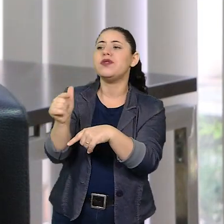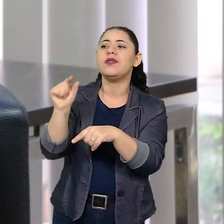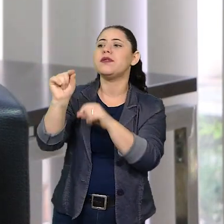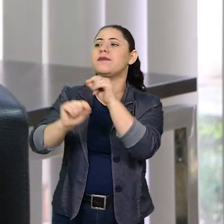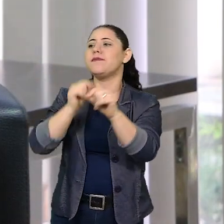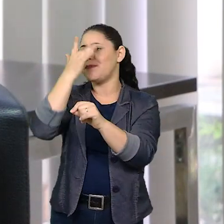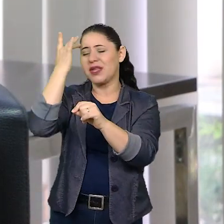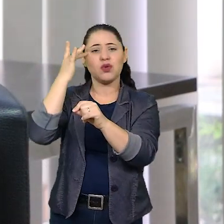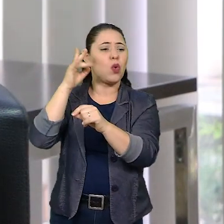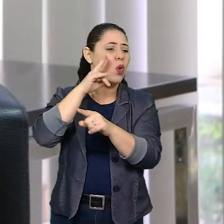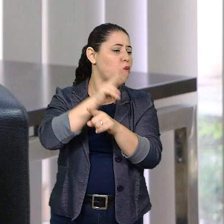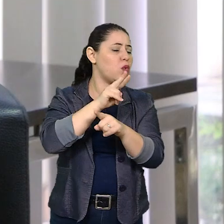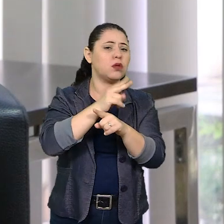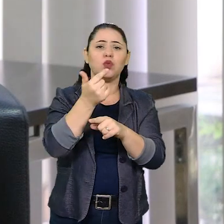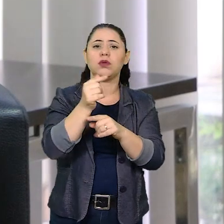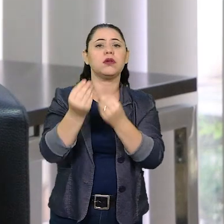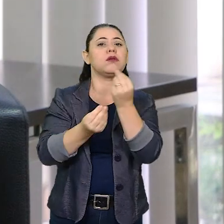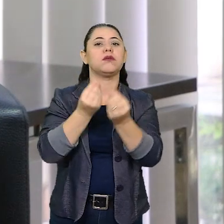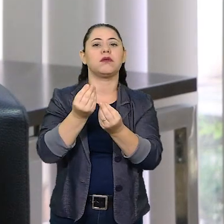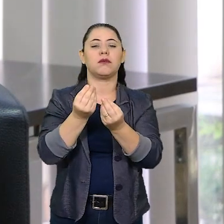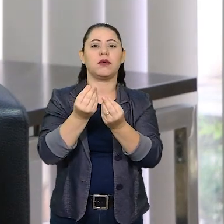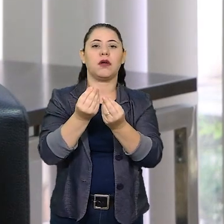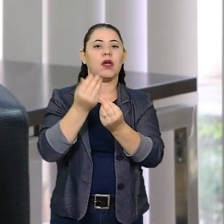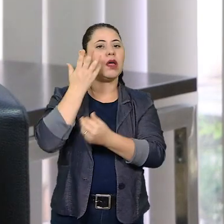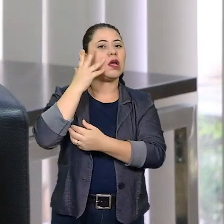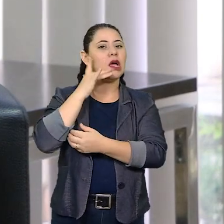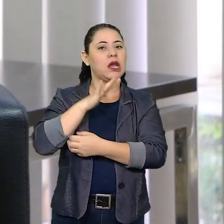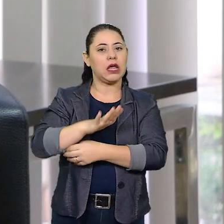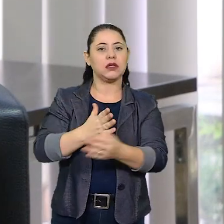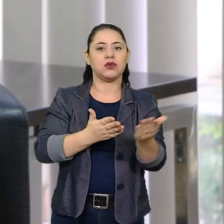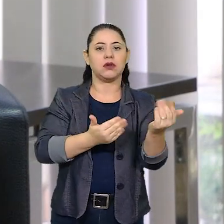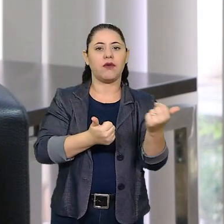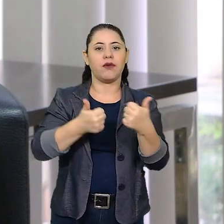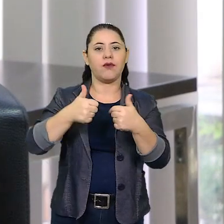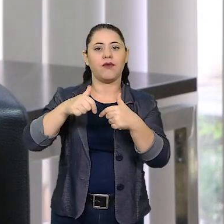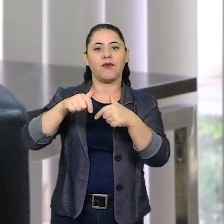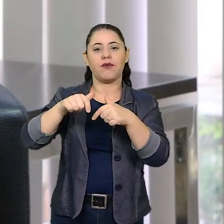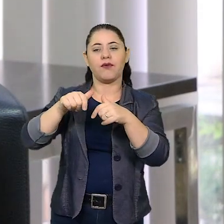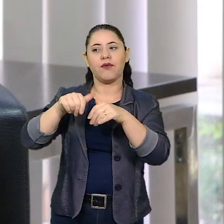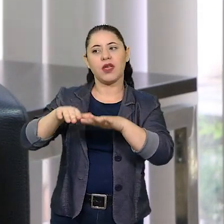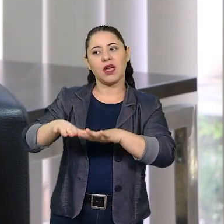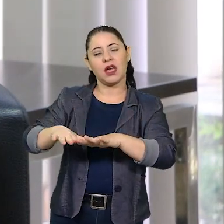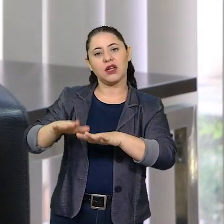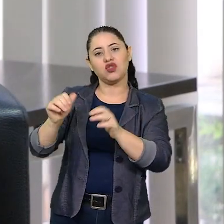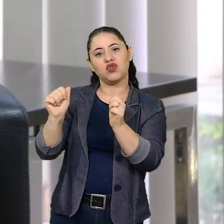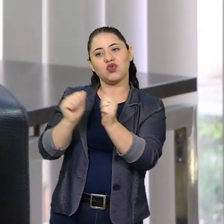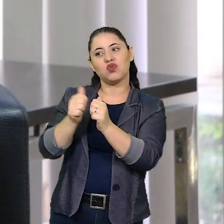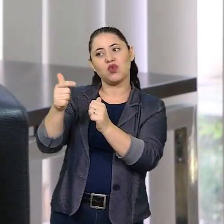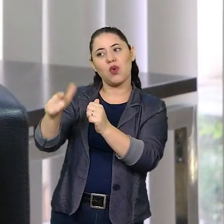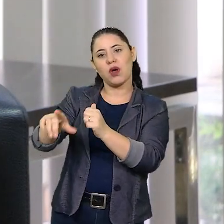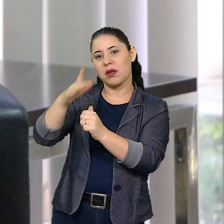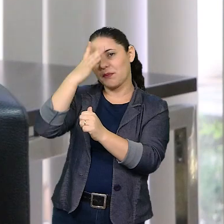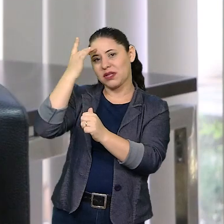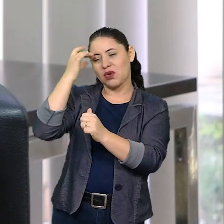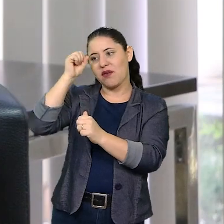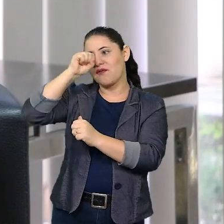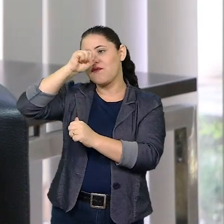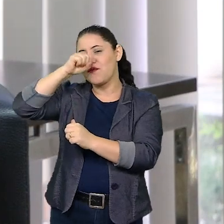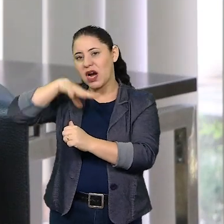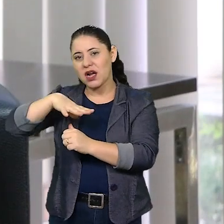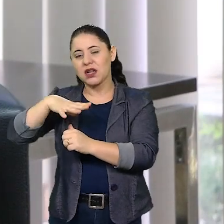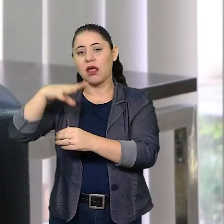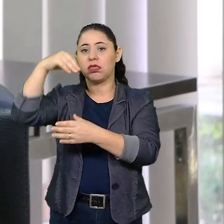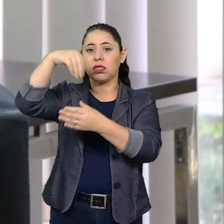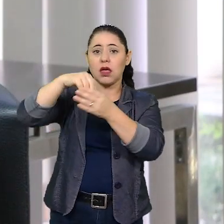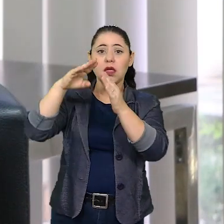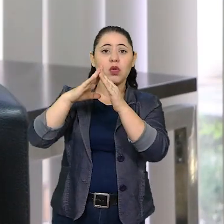seu filho, a sua filha, essa criança ou esse adolescente fica mais sujeito a sofrer uma